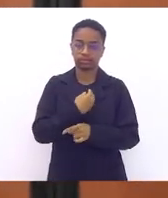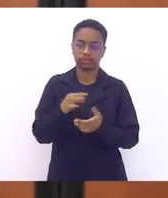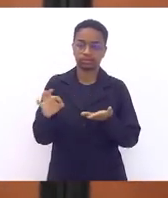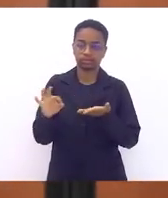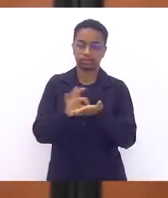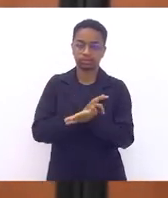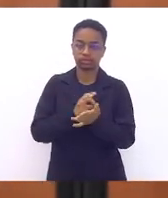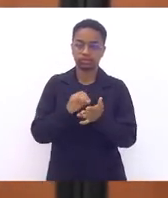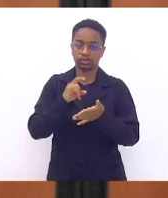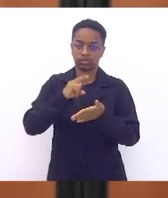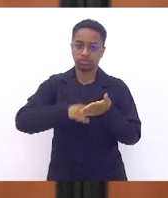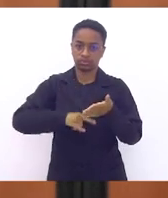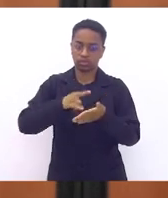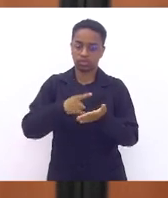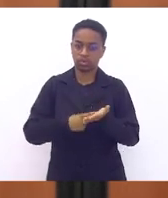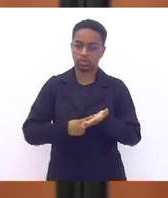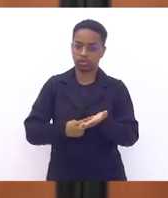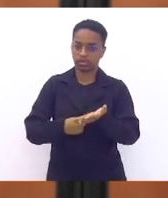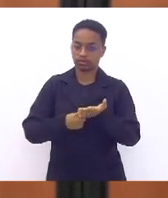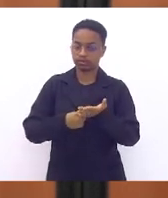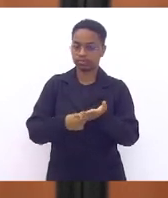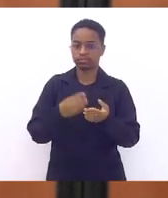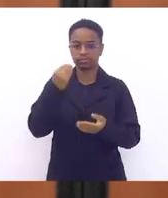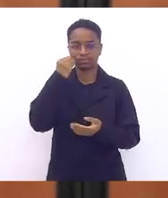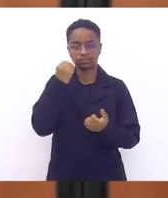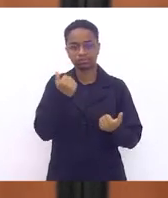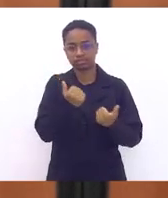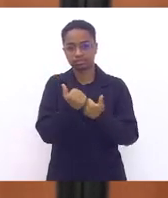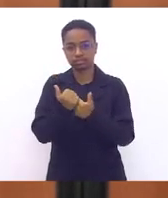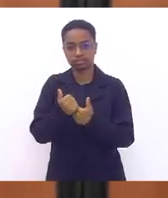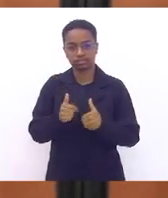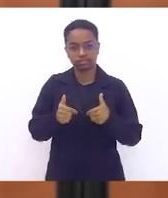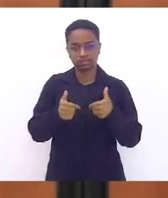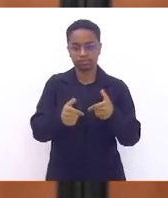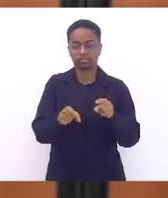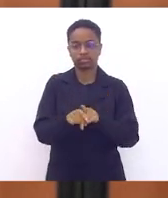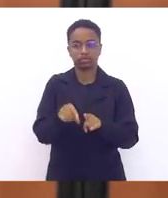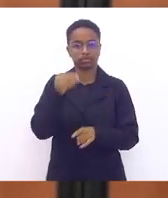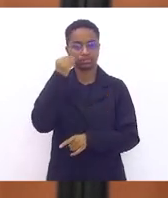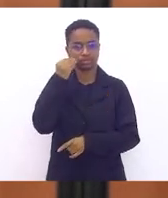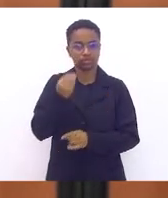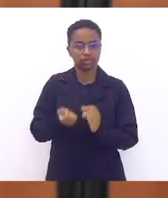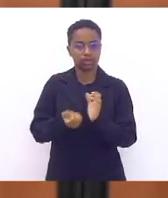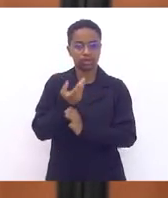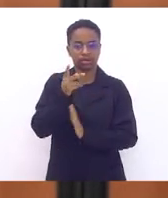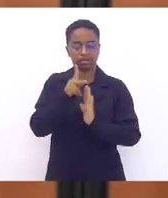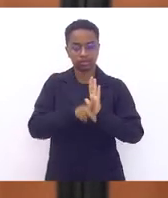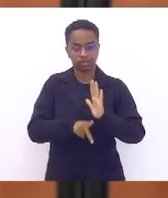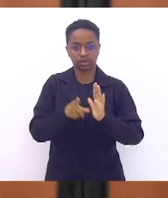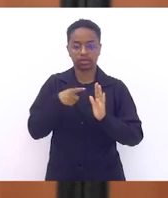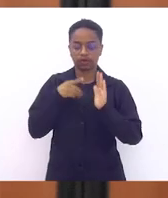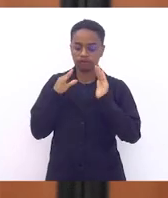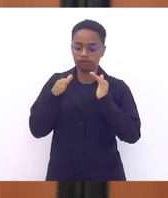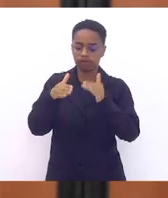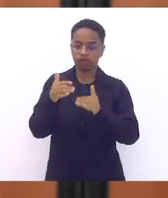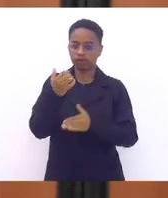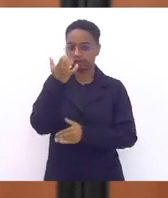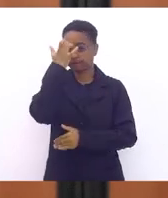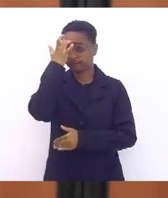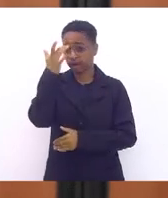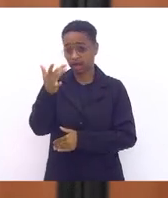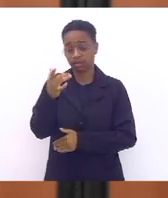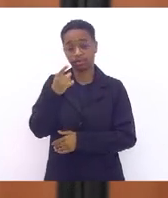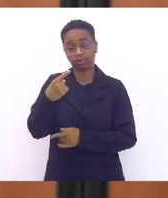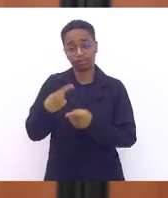assinou esse termo de cooperação para o fortalecimento das ações, ou seja, para a implementação do projeto, visando a facilidade. Vocês